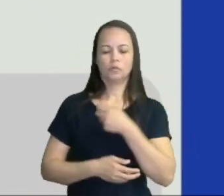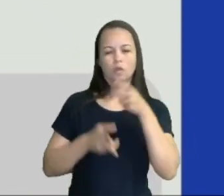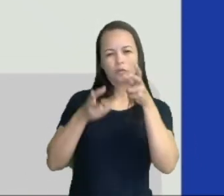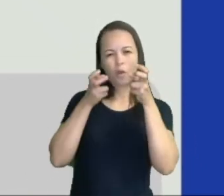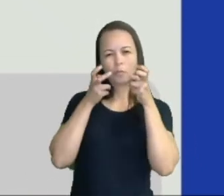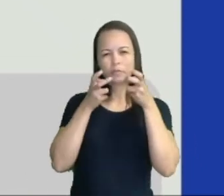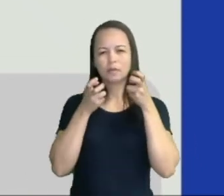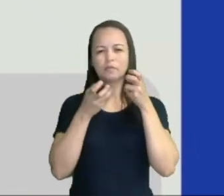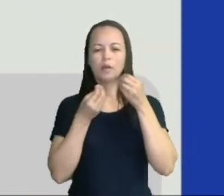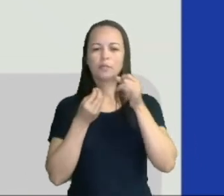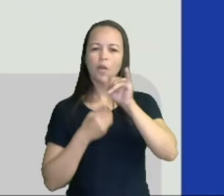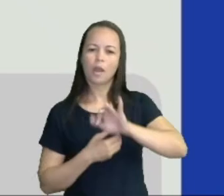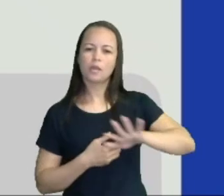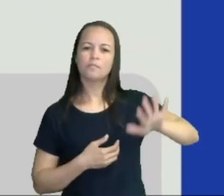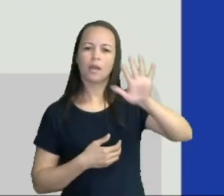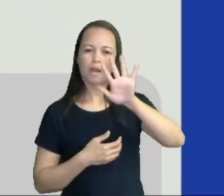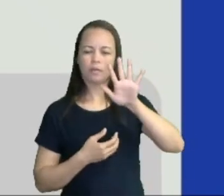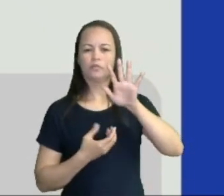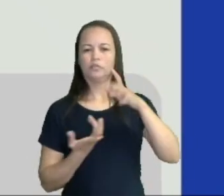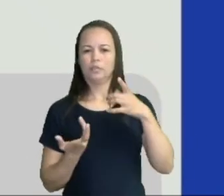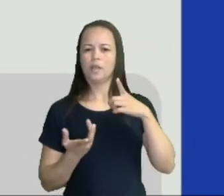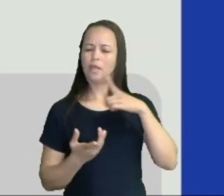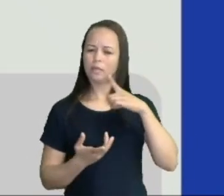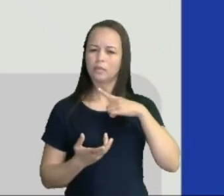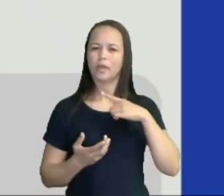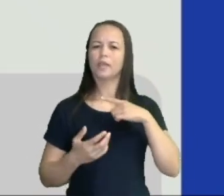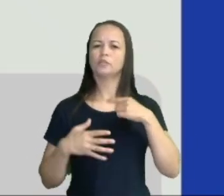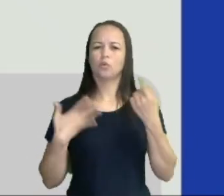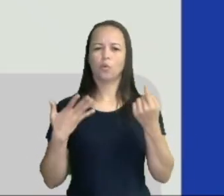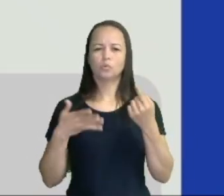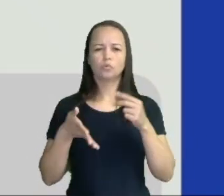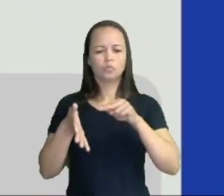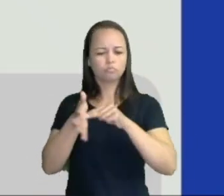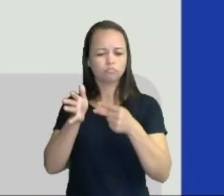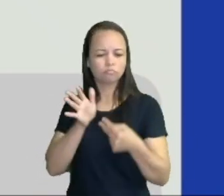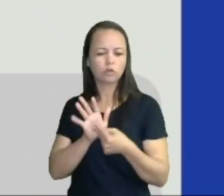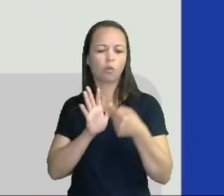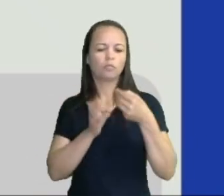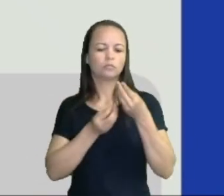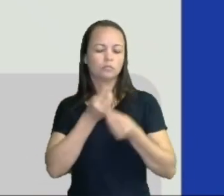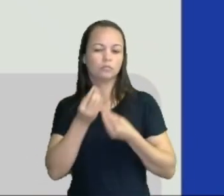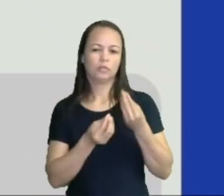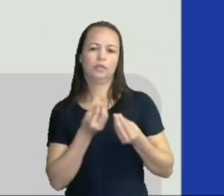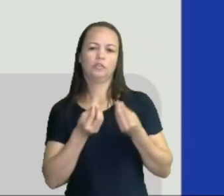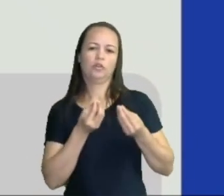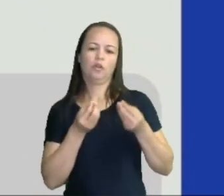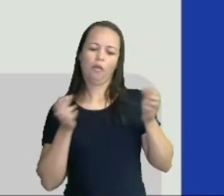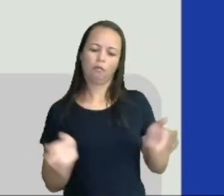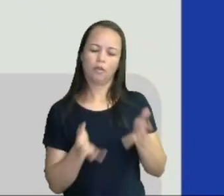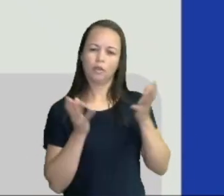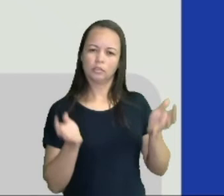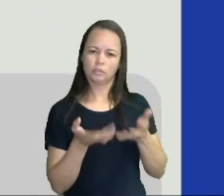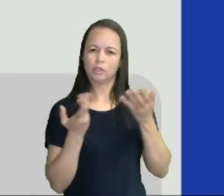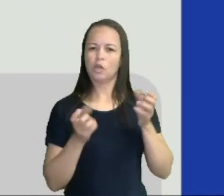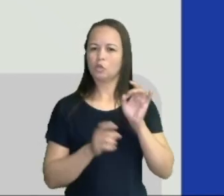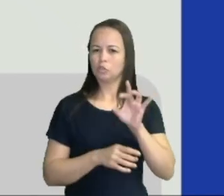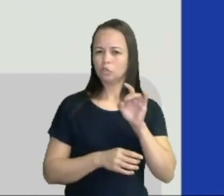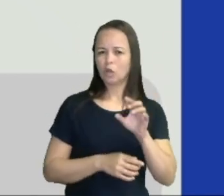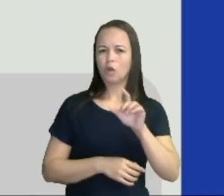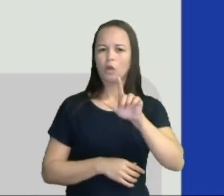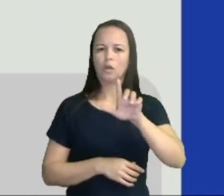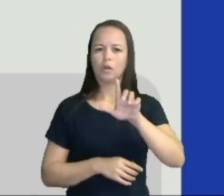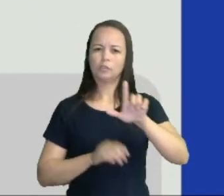imagem como essa, saber que ela tem todo um contexto. Ele não influenciou apenas na questão legislativa, por